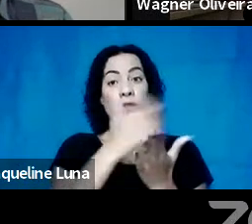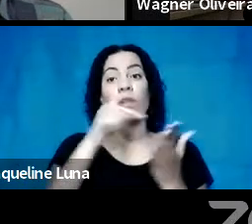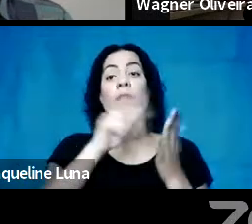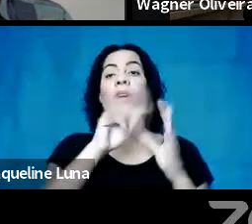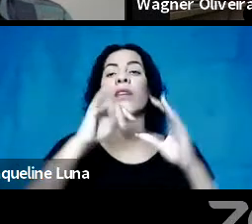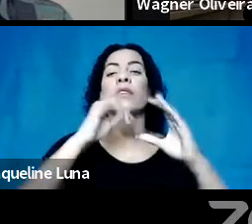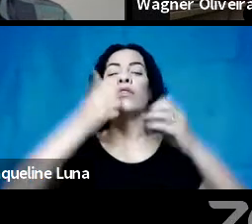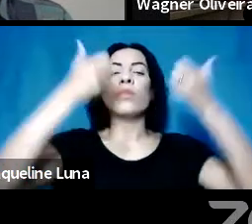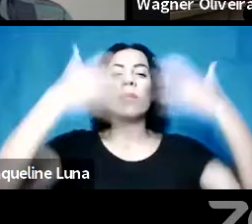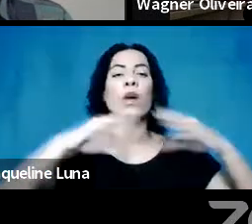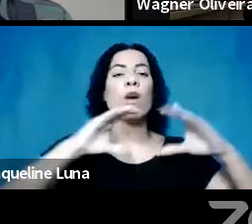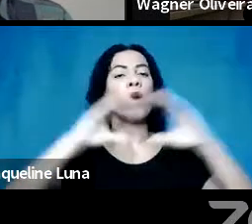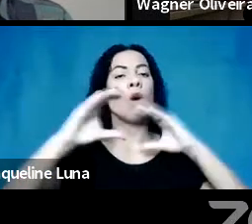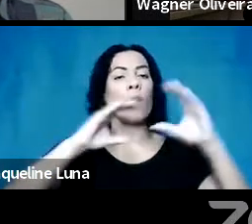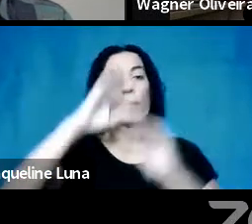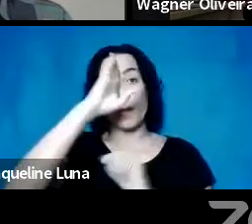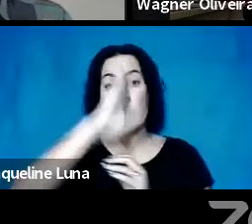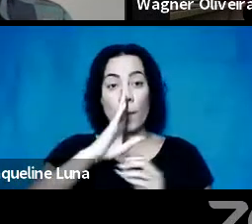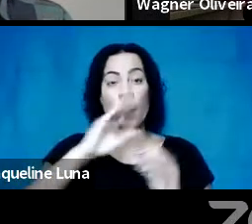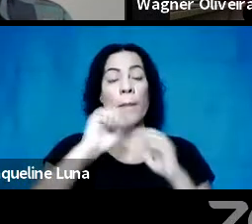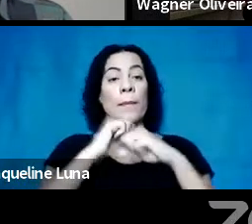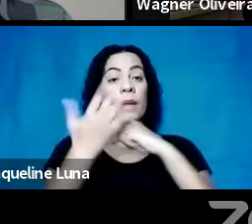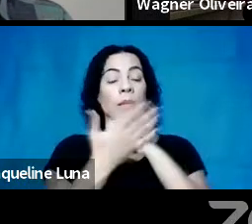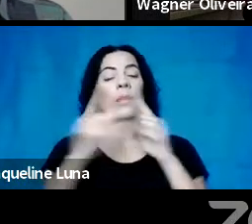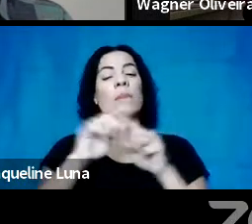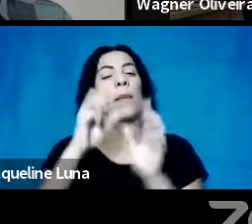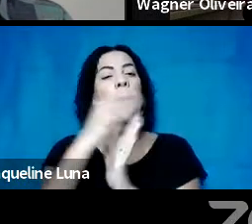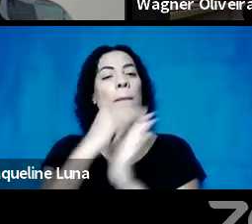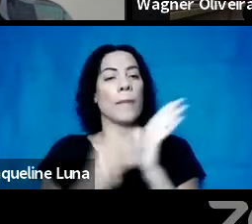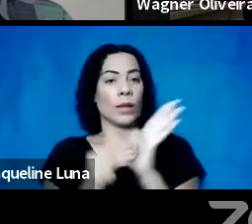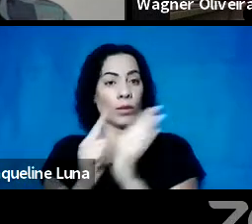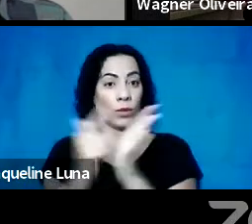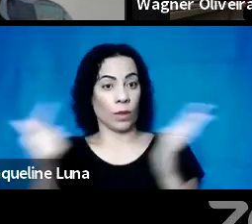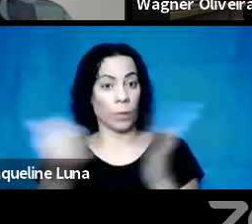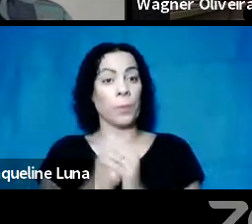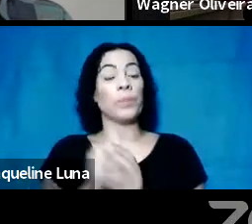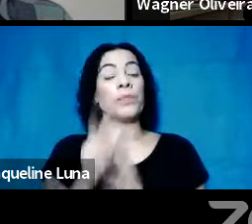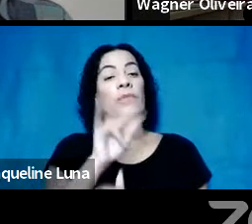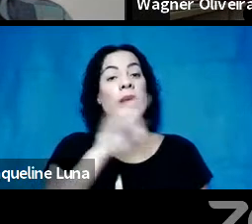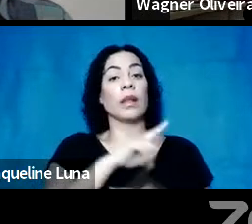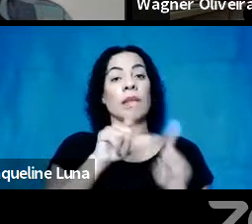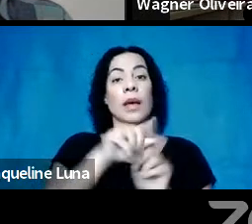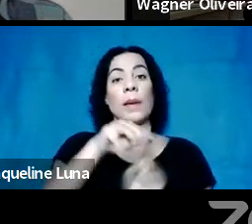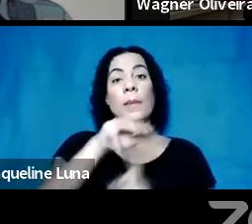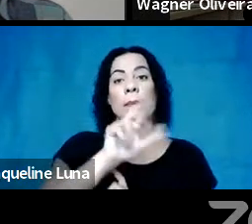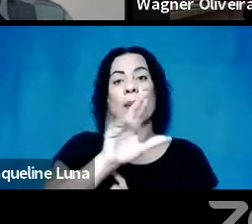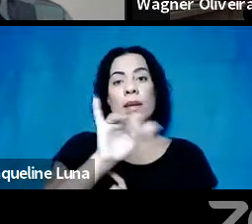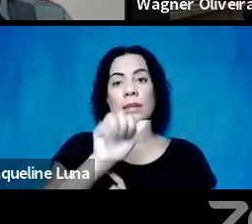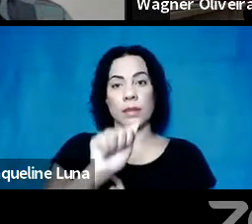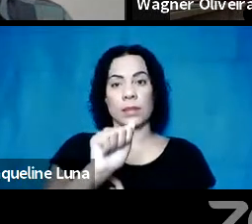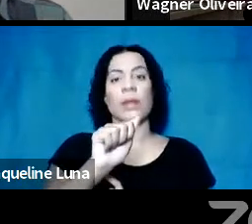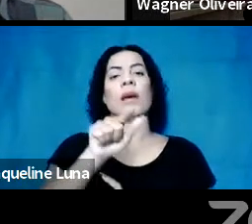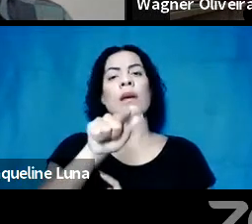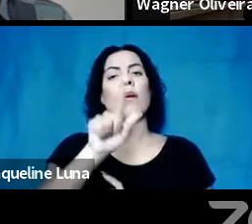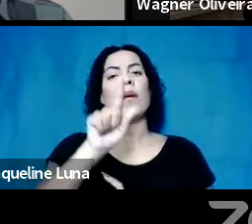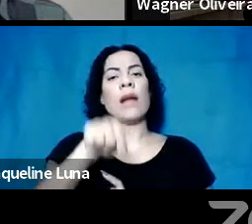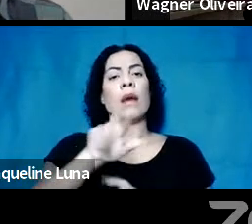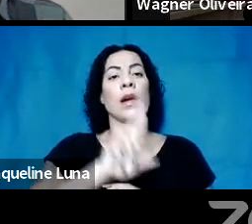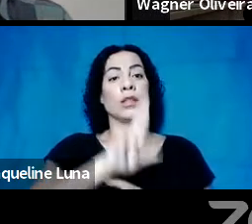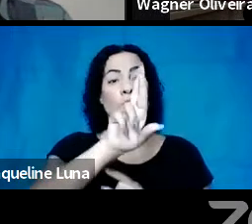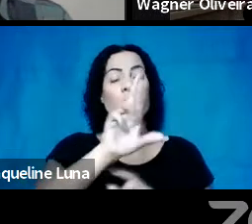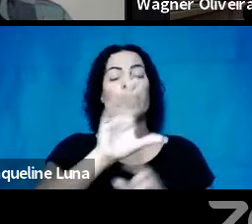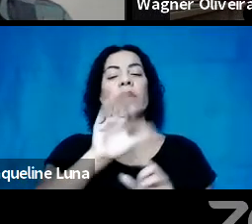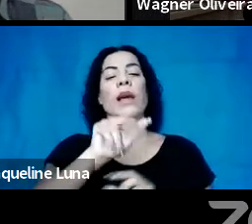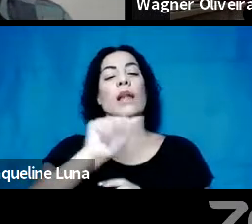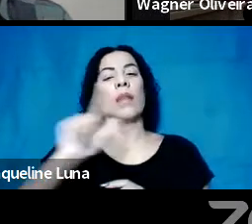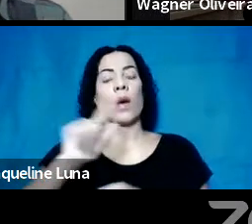comunicação pública, pandemia e método jornalístico. A gente vai ter também a Márcia Correia Castro, superintendente do Canal Saúde,